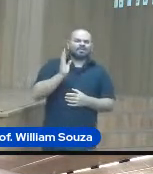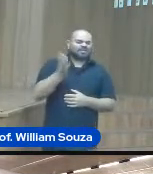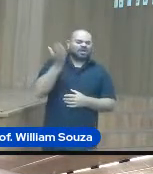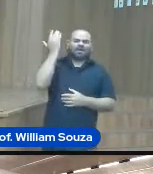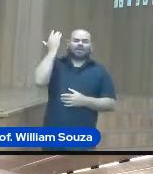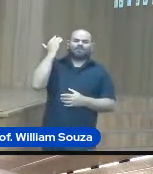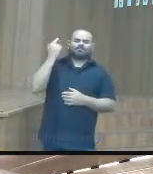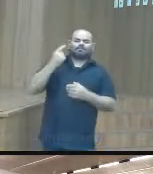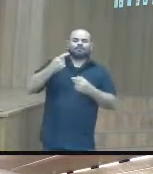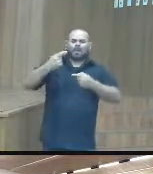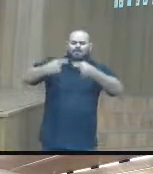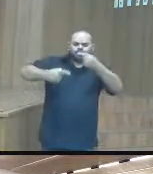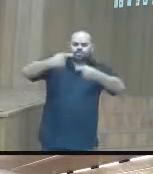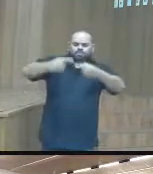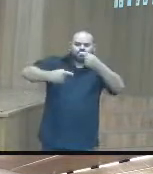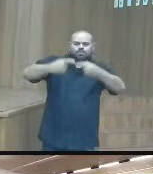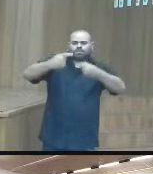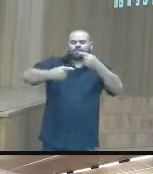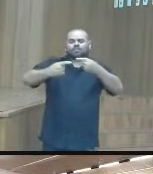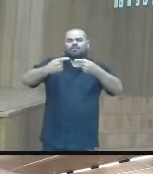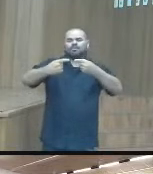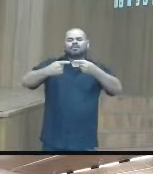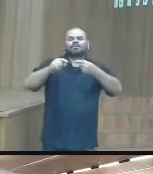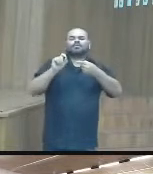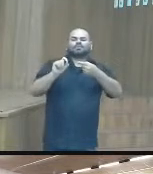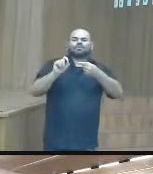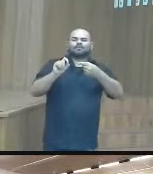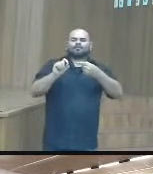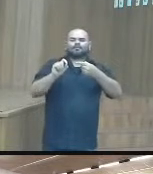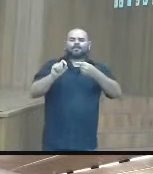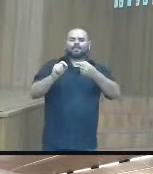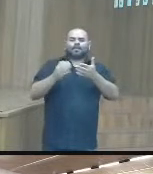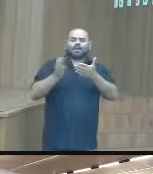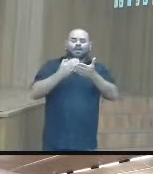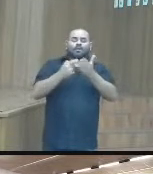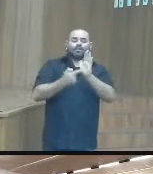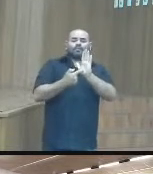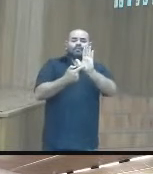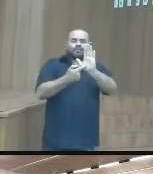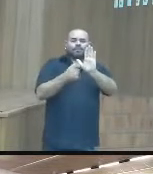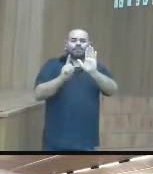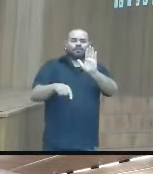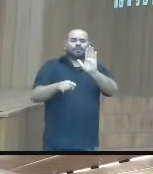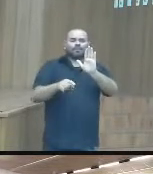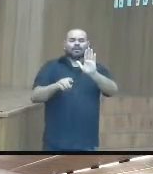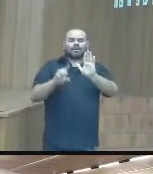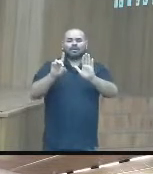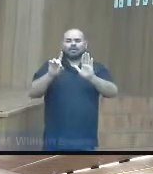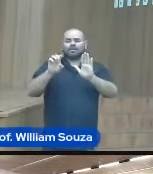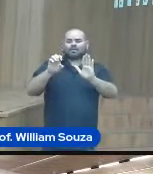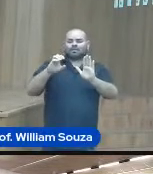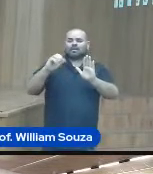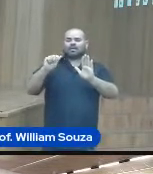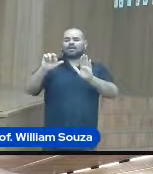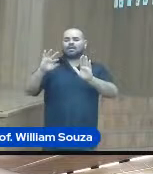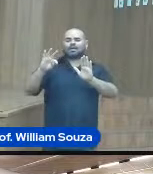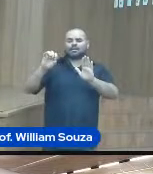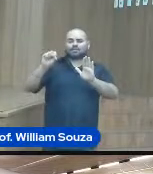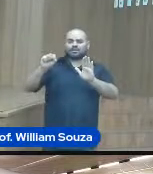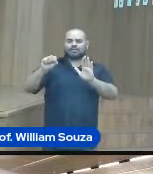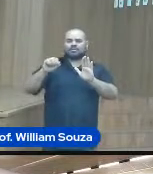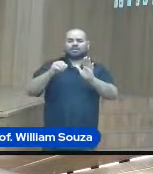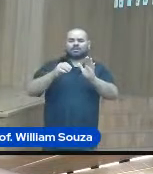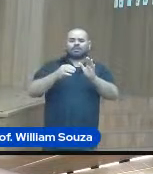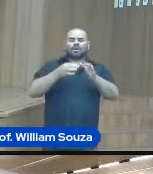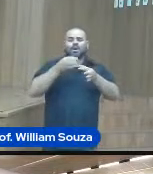importante. Tá? Então, esse é o livro que eu falei com vocês, do Descartes, o Discurso do Método, e